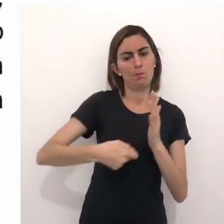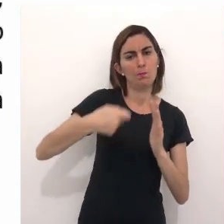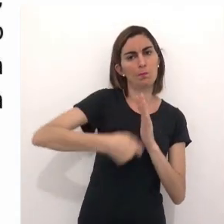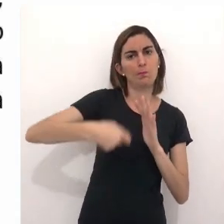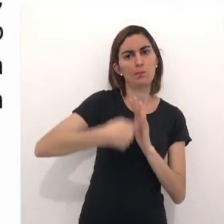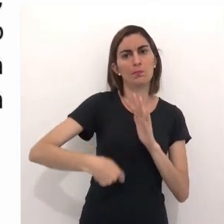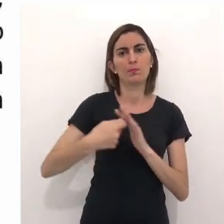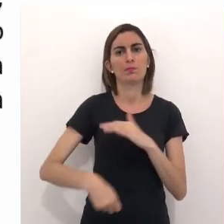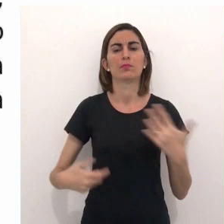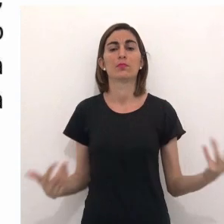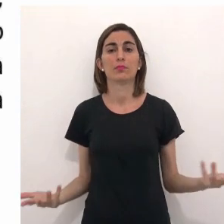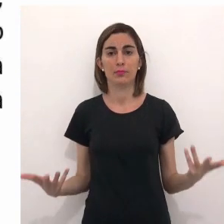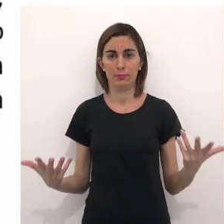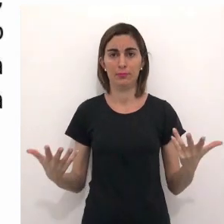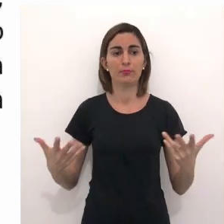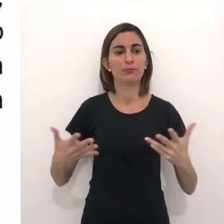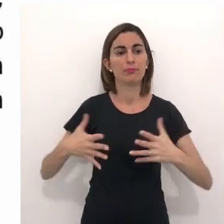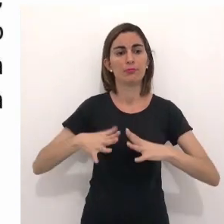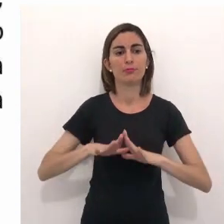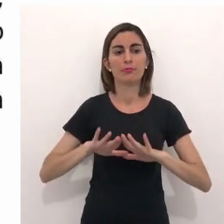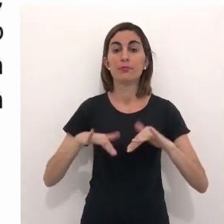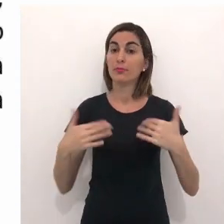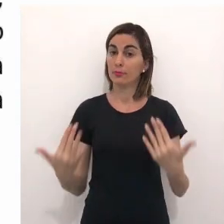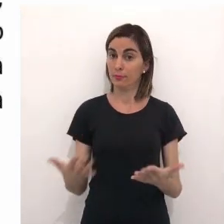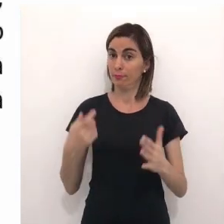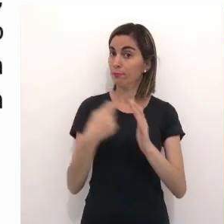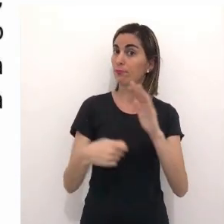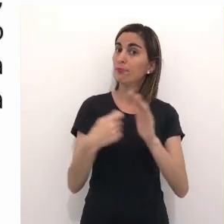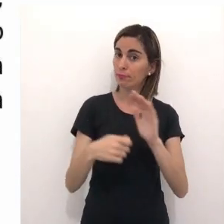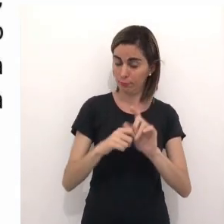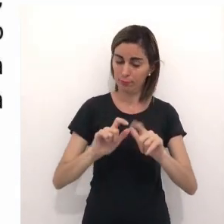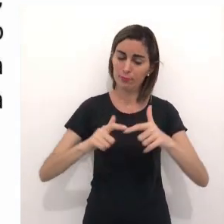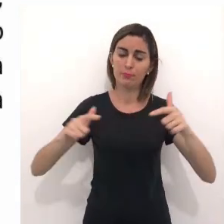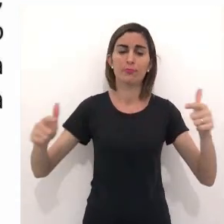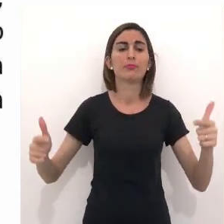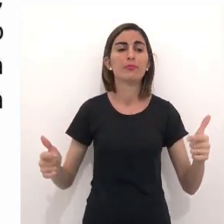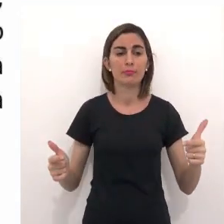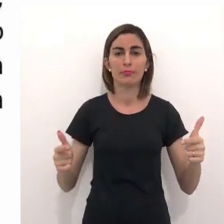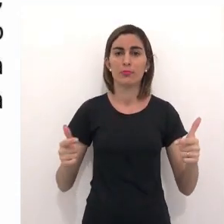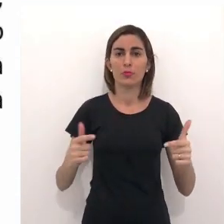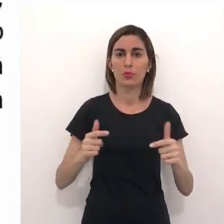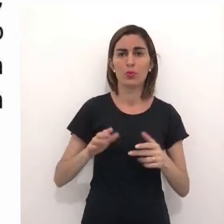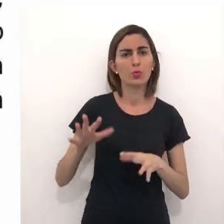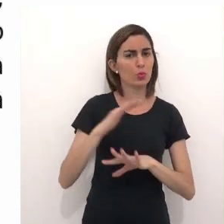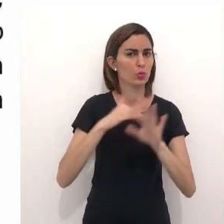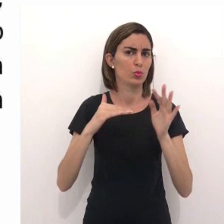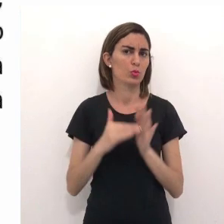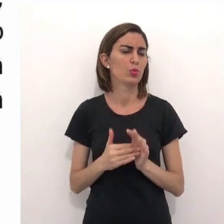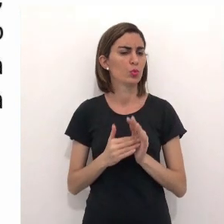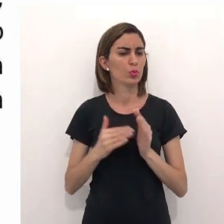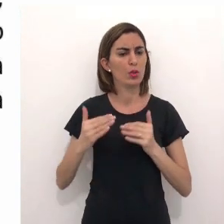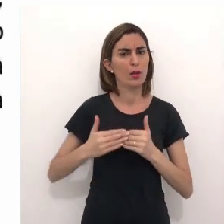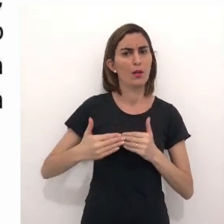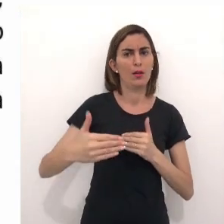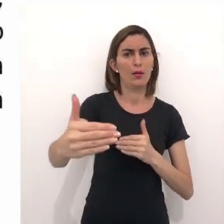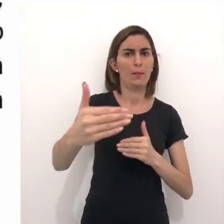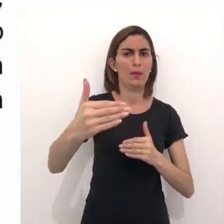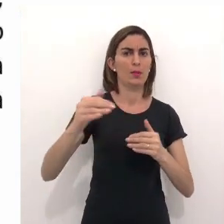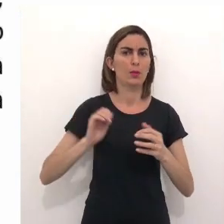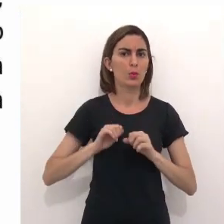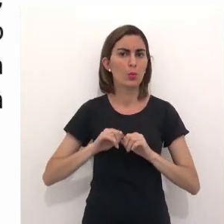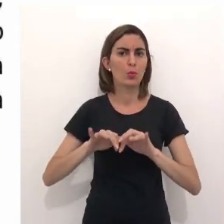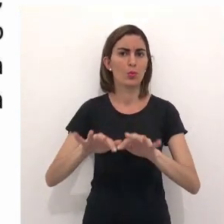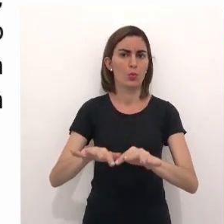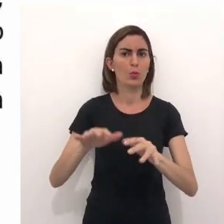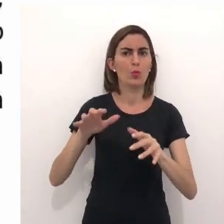minhas prezadas, intensificavam-se, sobretudo, a partir da penetração do